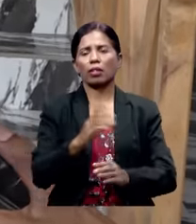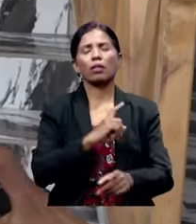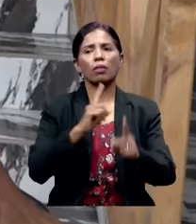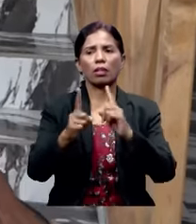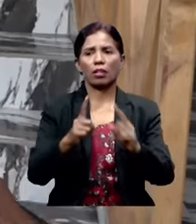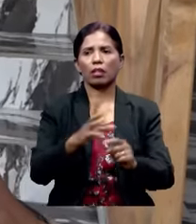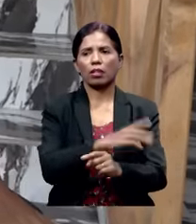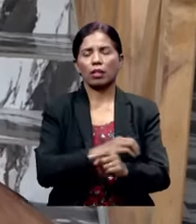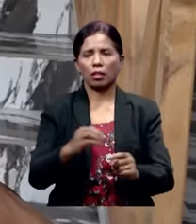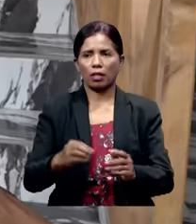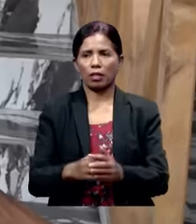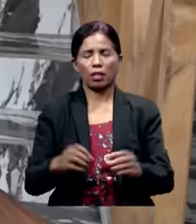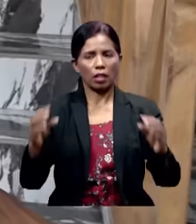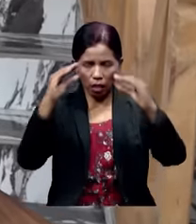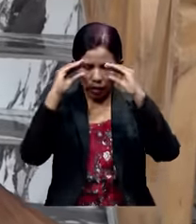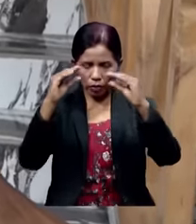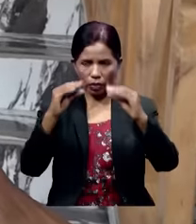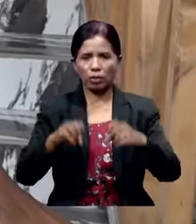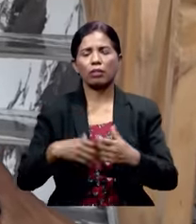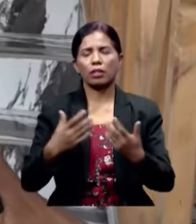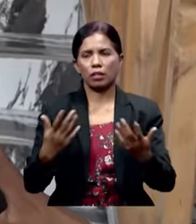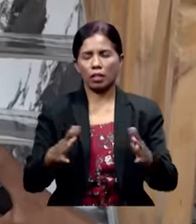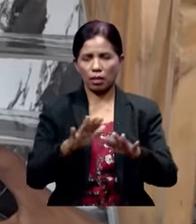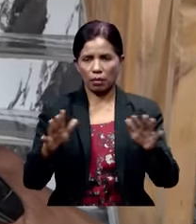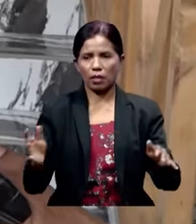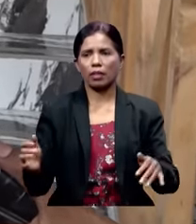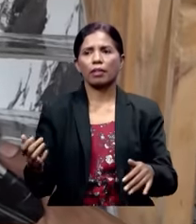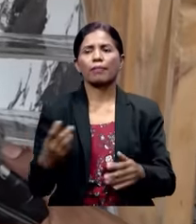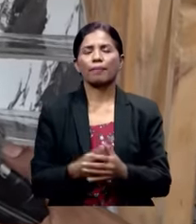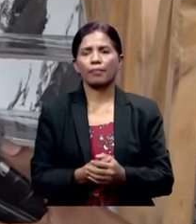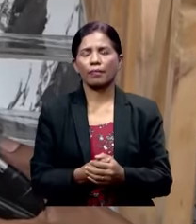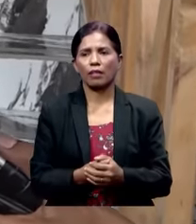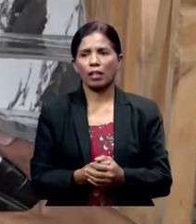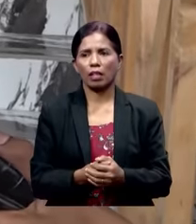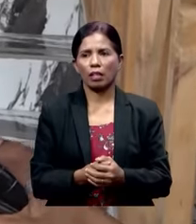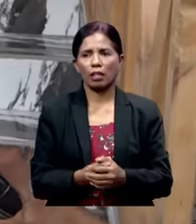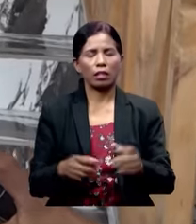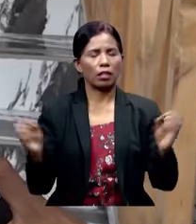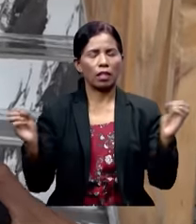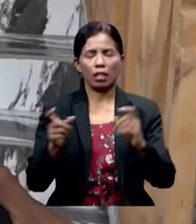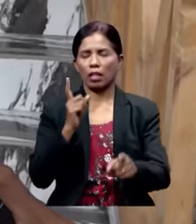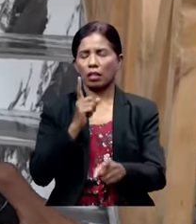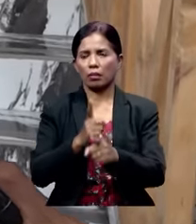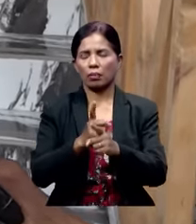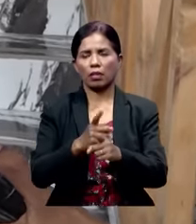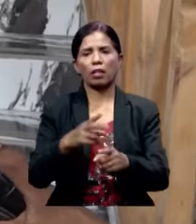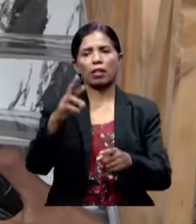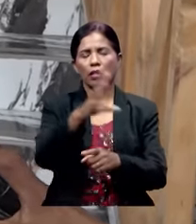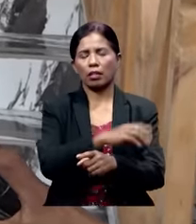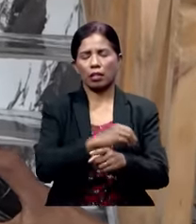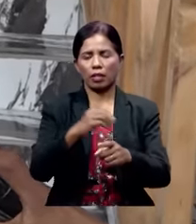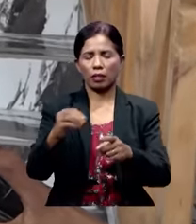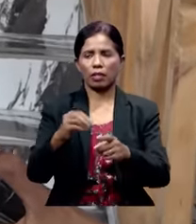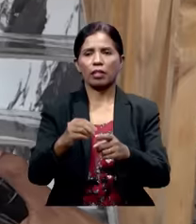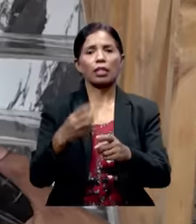malo ta ataka mal la hanorin la eduka la labar sira. Então ida ne hutu ne degradasi ba moral ba etika ba ita